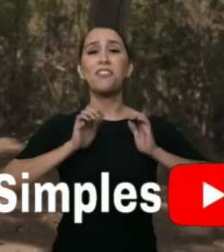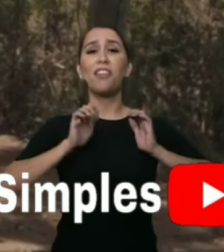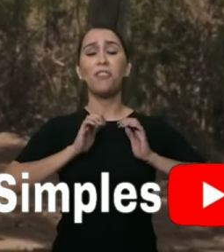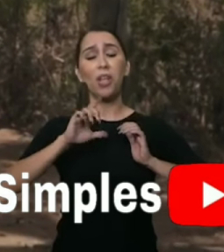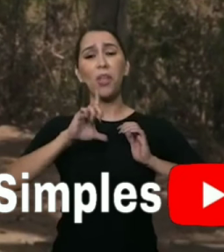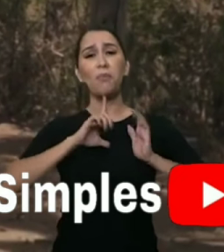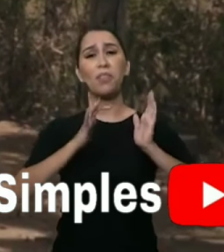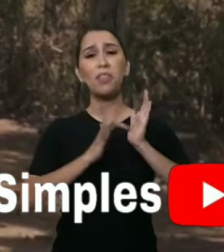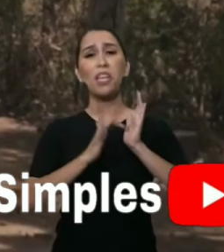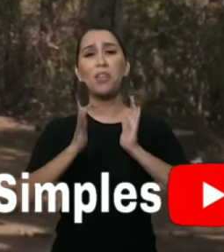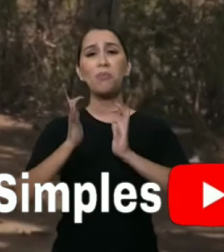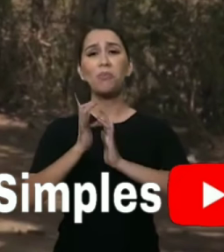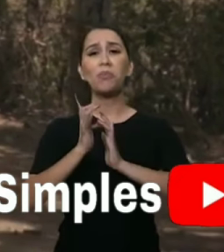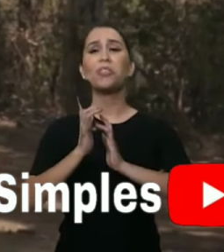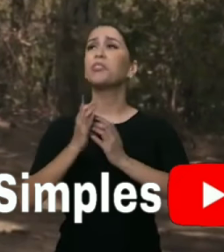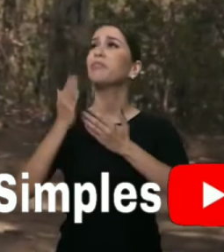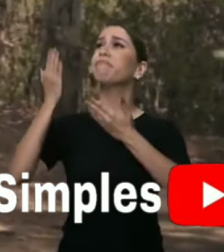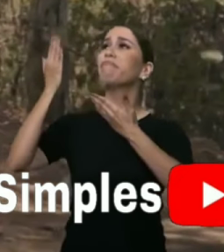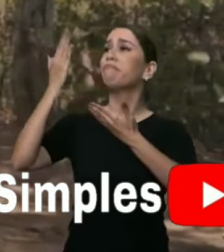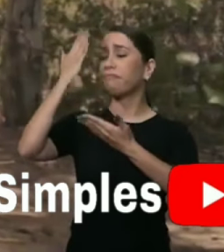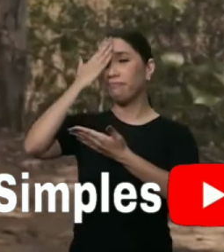Porque quem tem Jesus tem tudo.